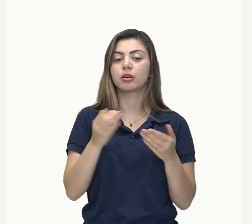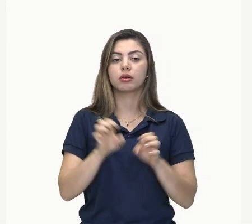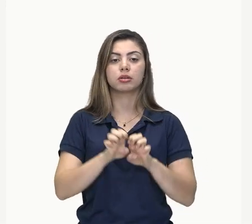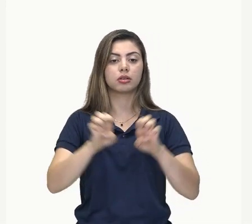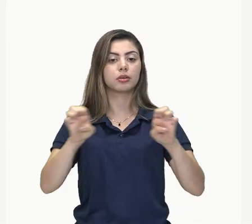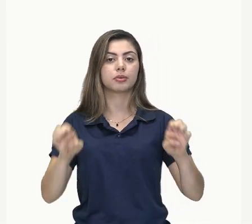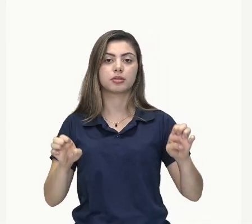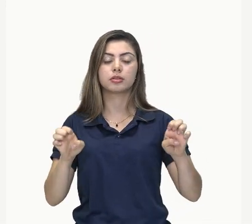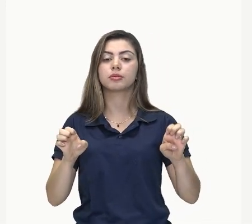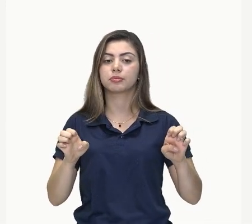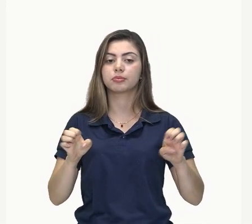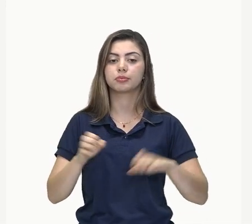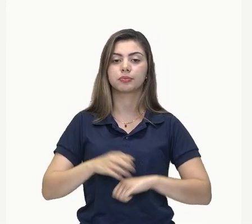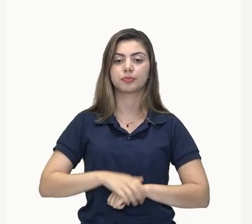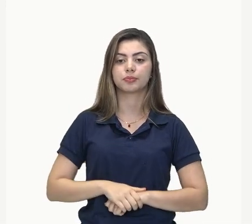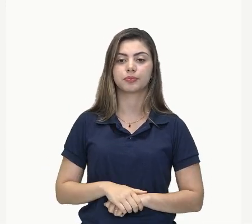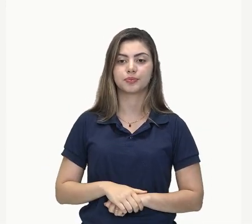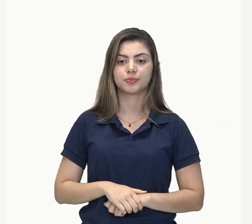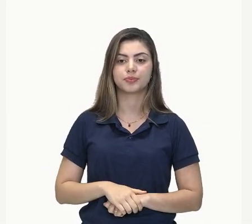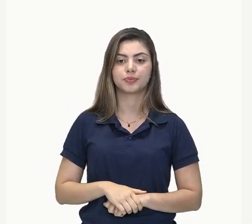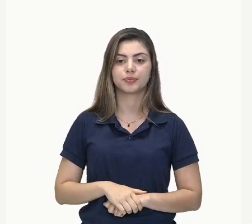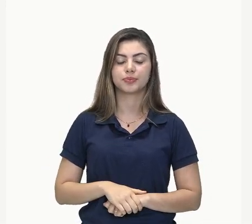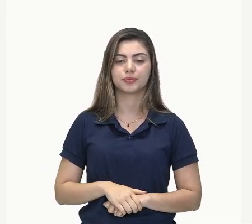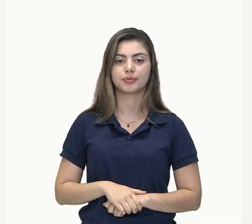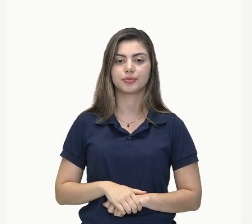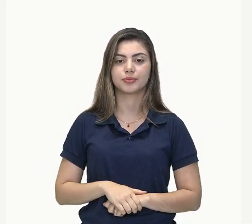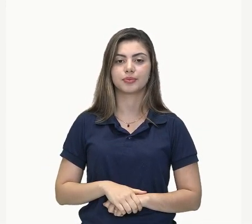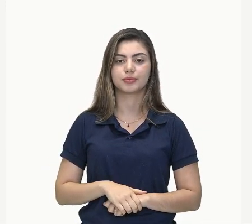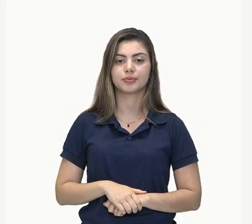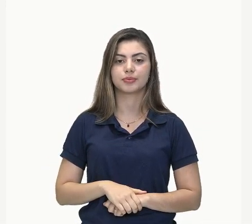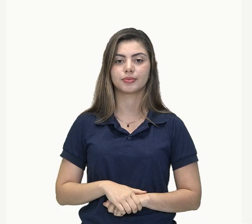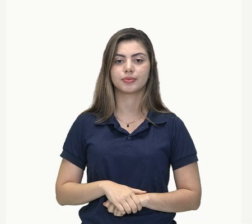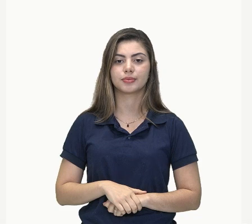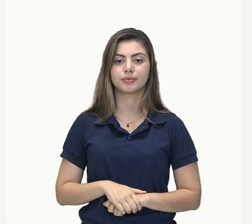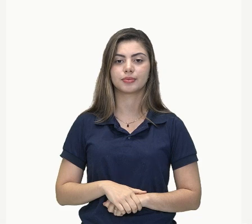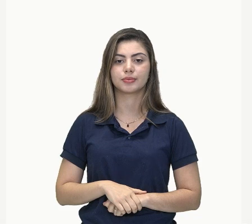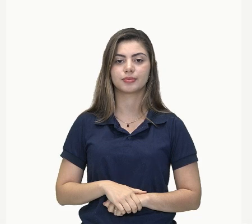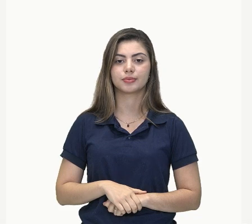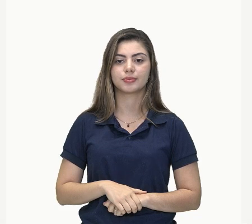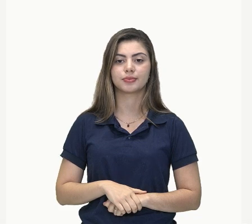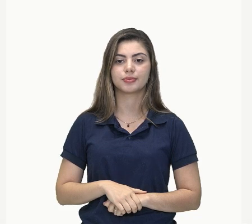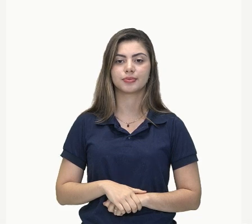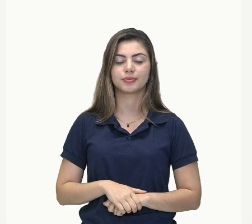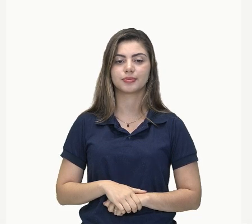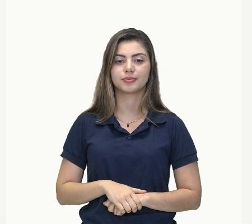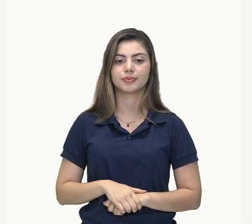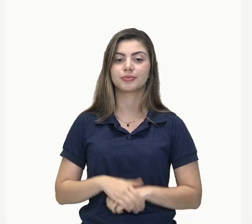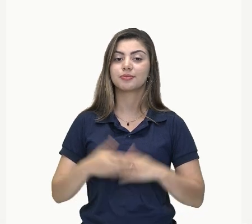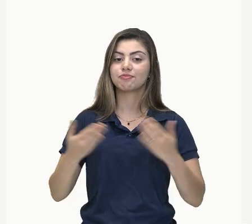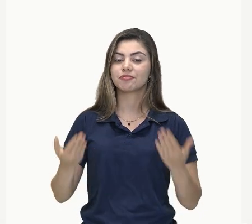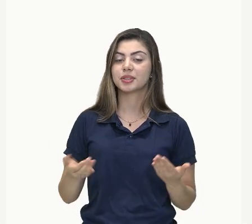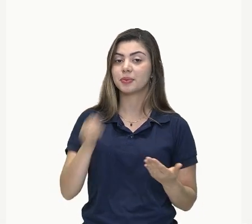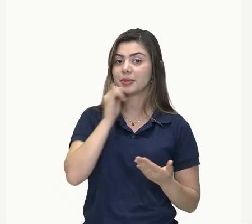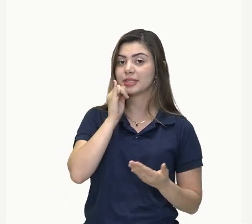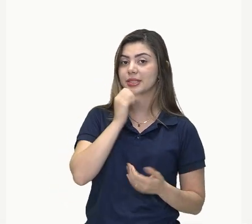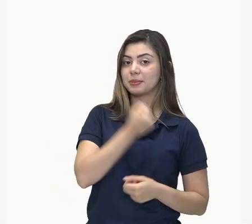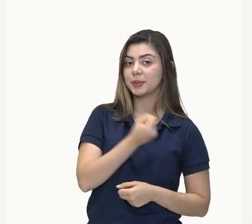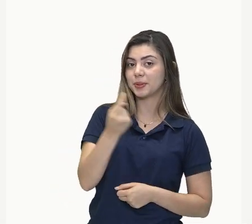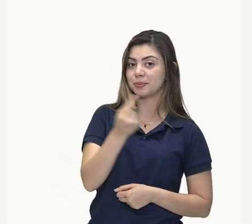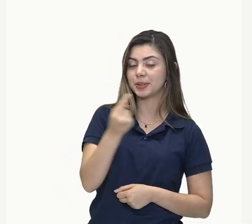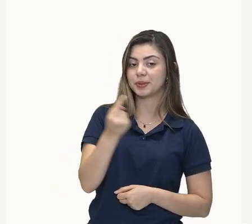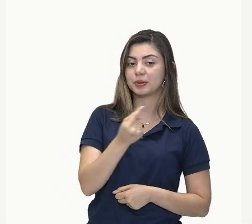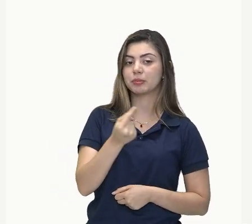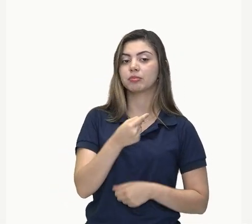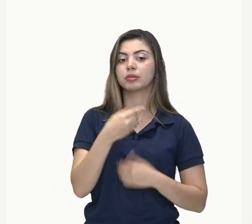ó. Tá? Opa. Aqui, ó. Então lá para o primeiro exemplo, né? O valor